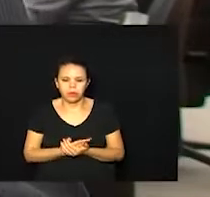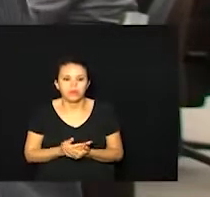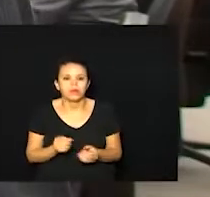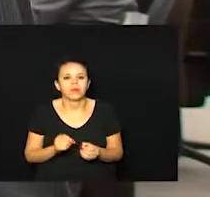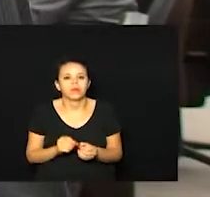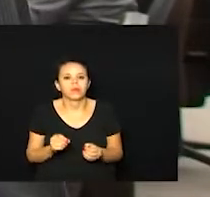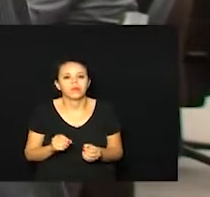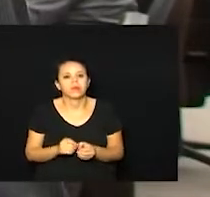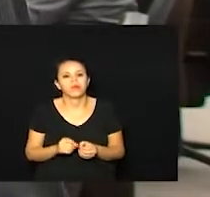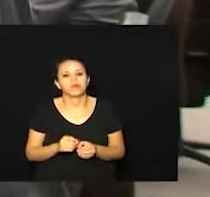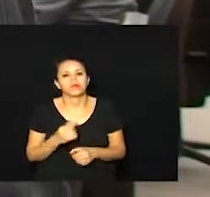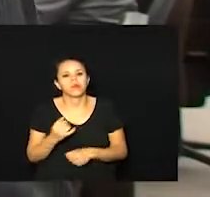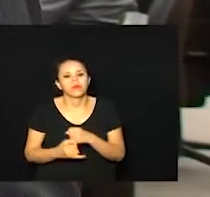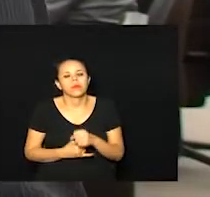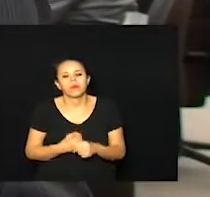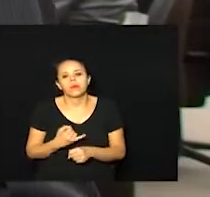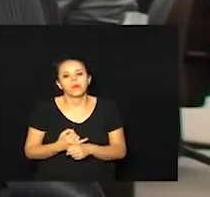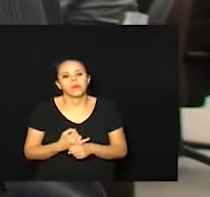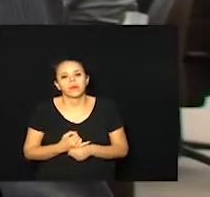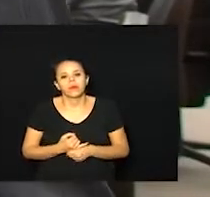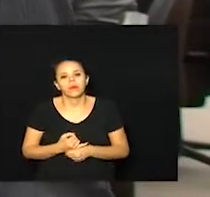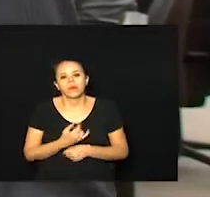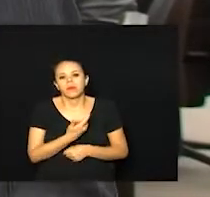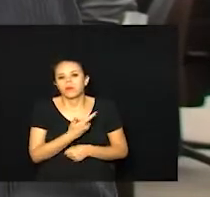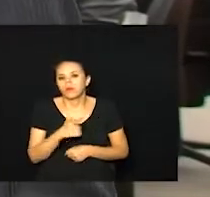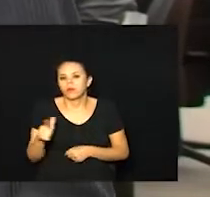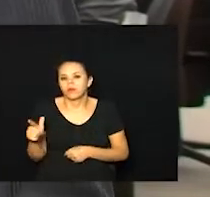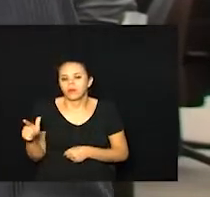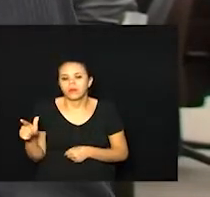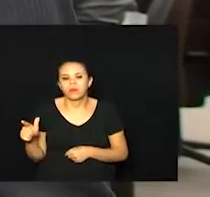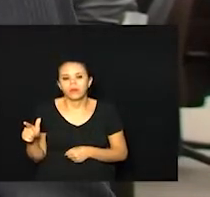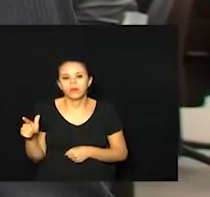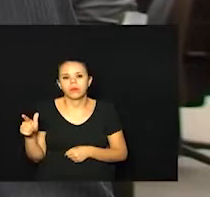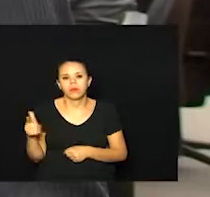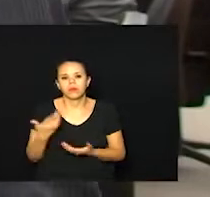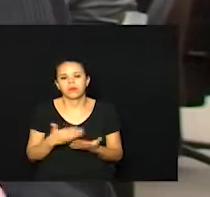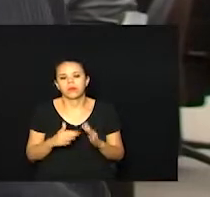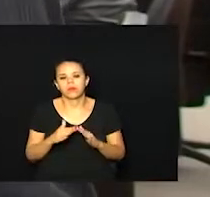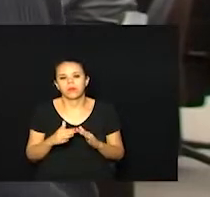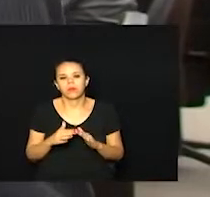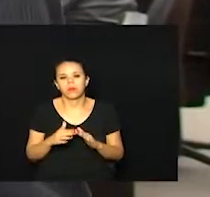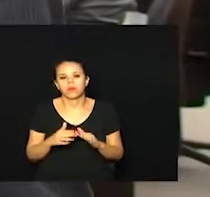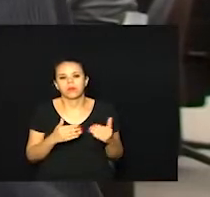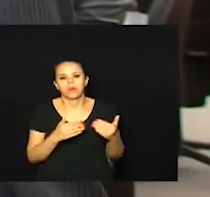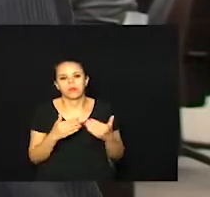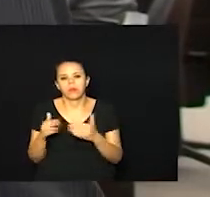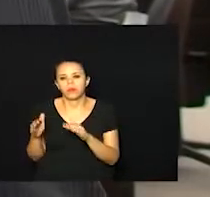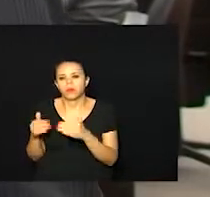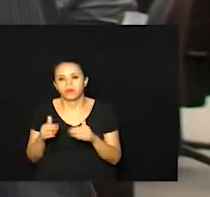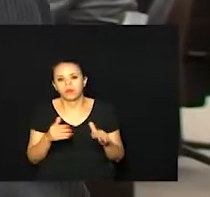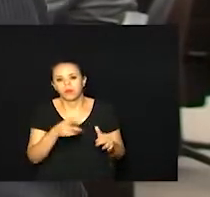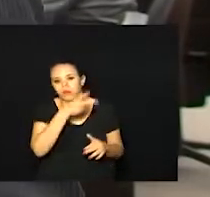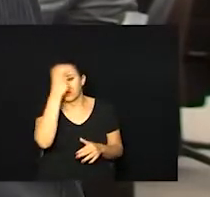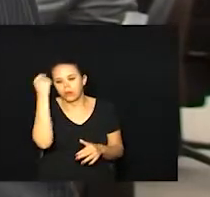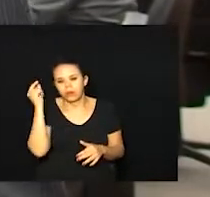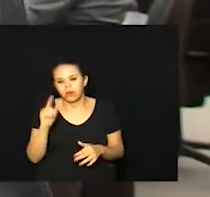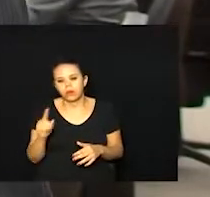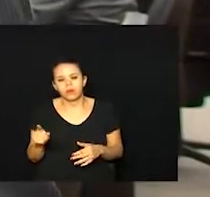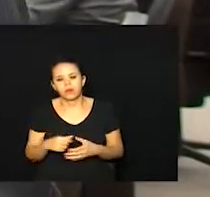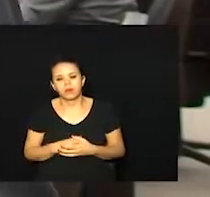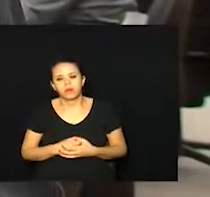partir de atividades remotas. Nós não tivemos as escolas abertas ao público. E